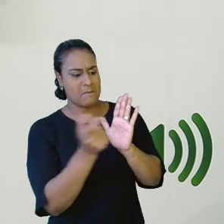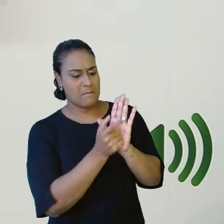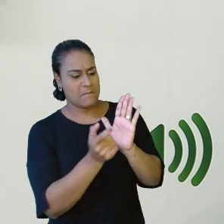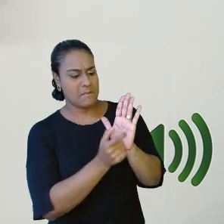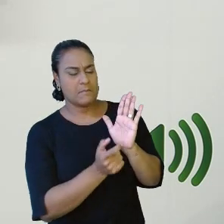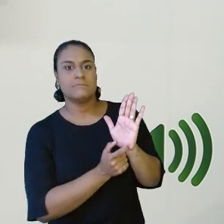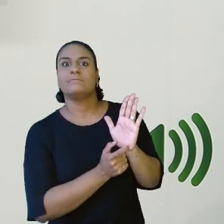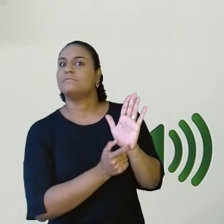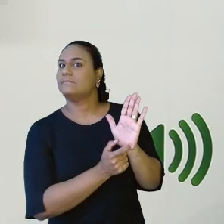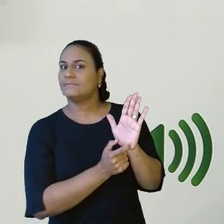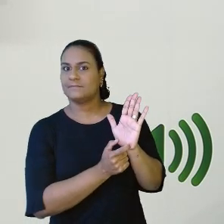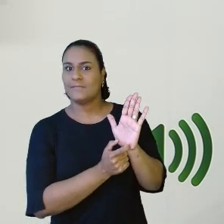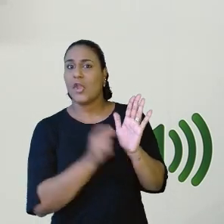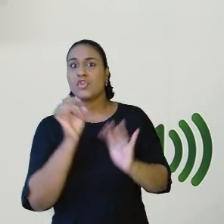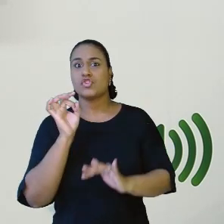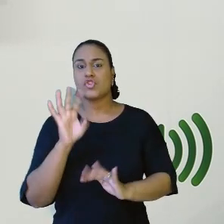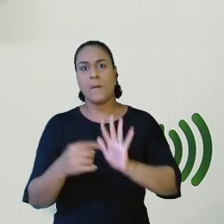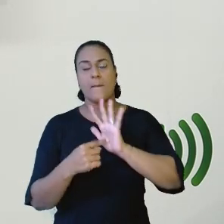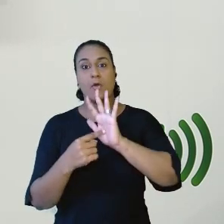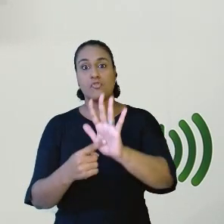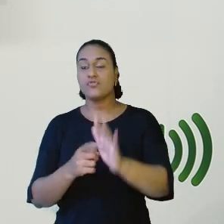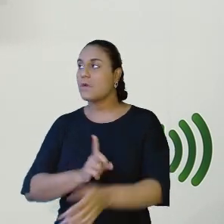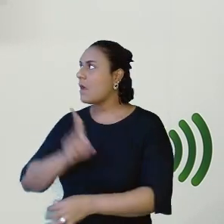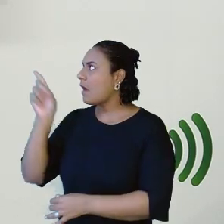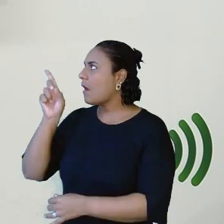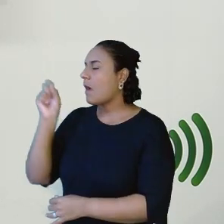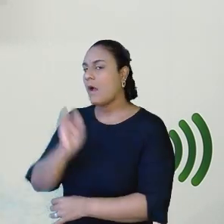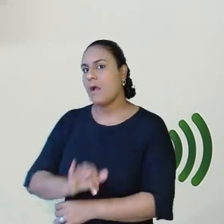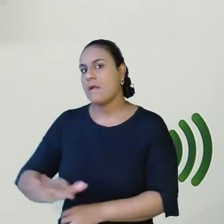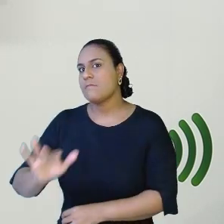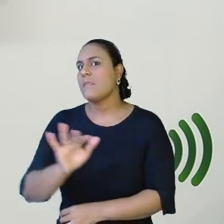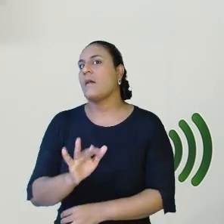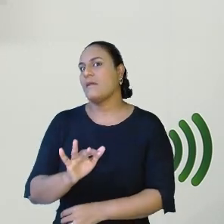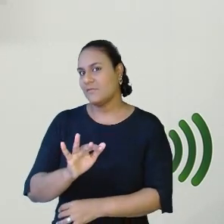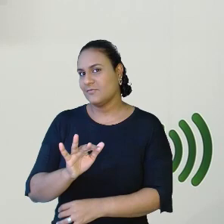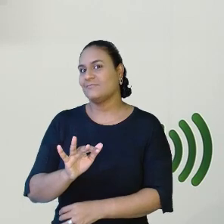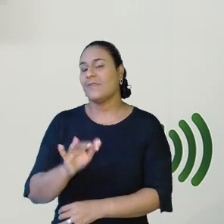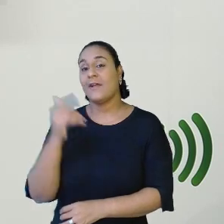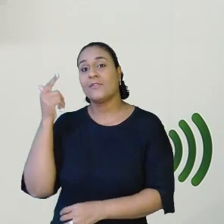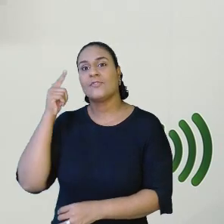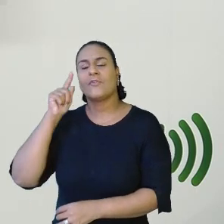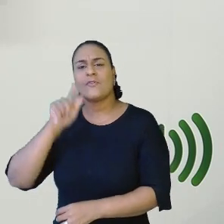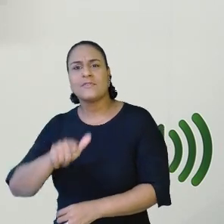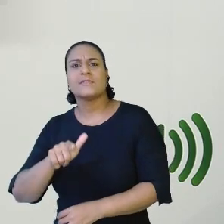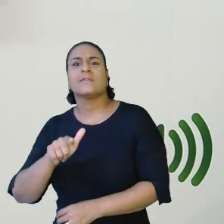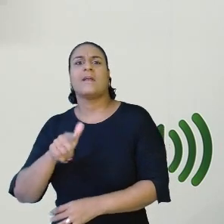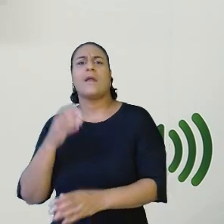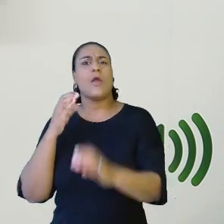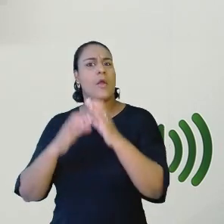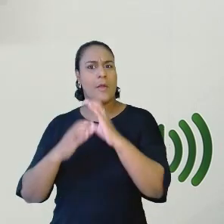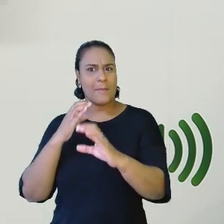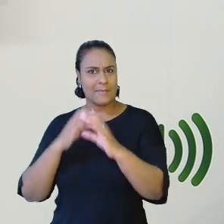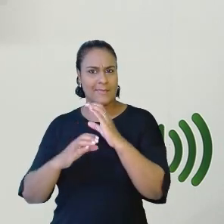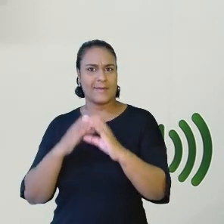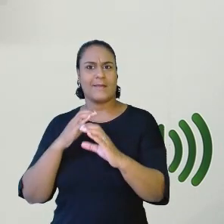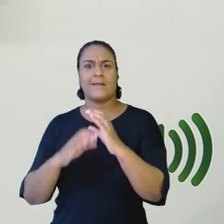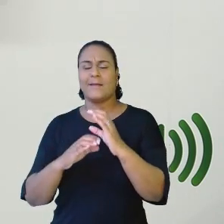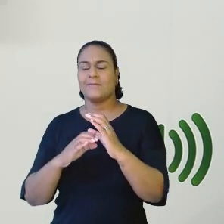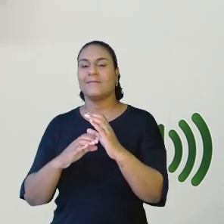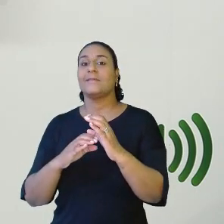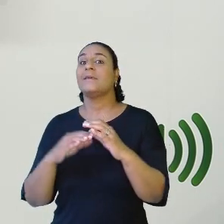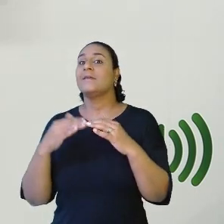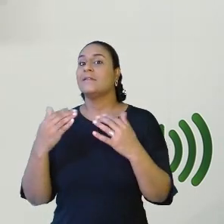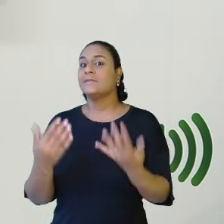a gente quer transmitir. A gente já fala. Então, essas figurinhas aí tão conhecidas de vocês, que vocês usam bastante, eu tenho certeza, quando estão passando